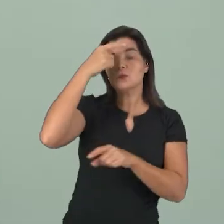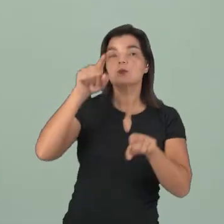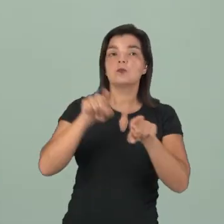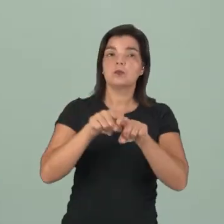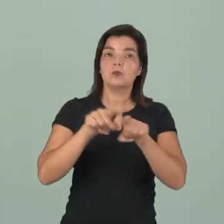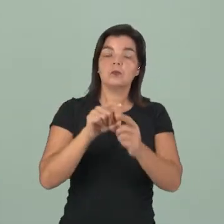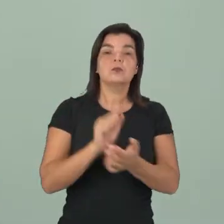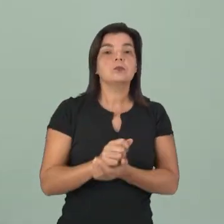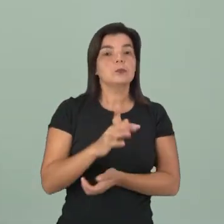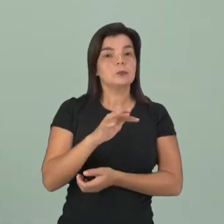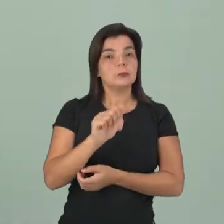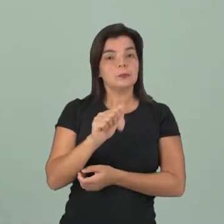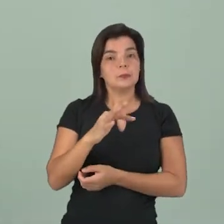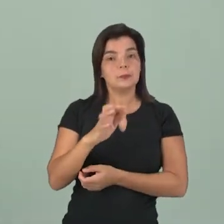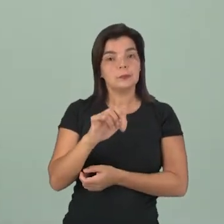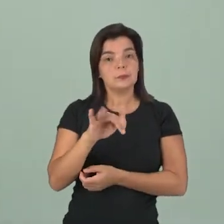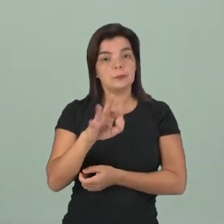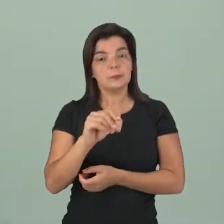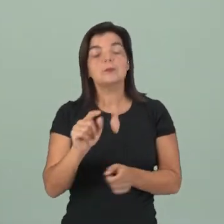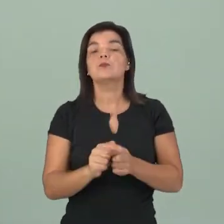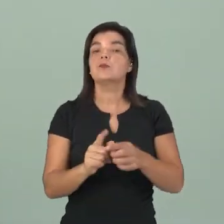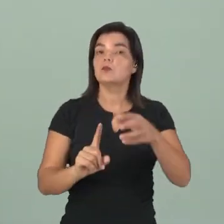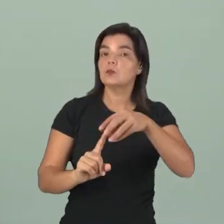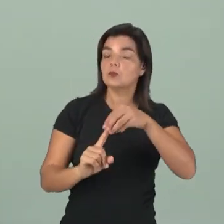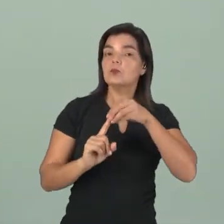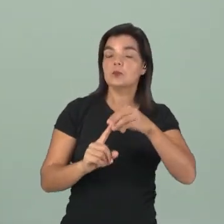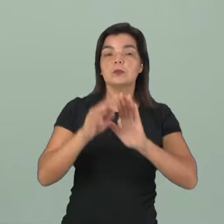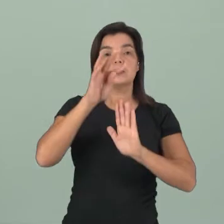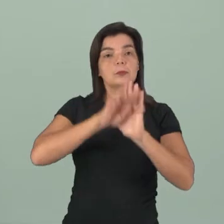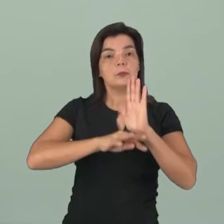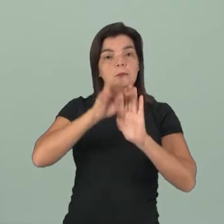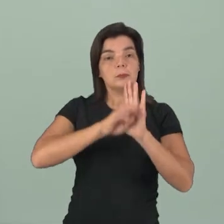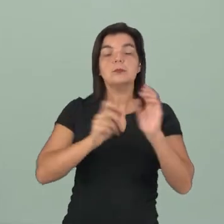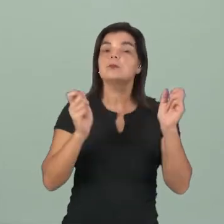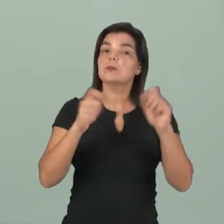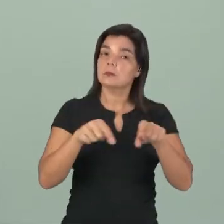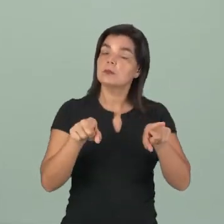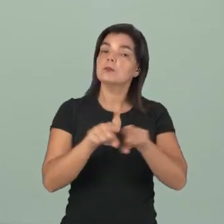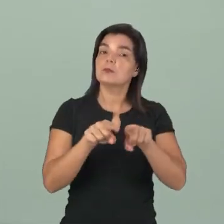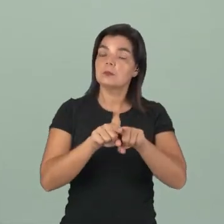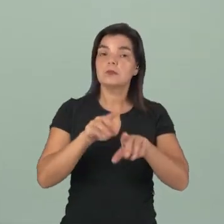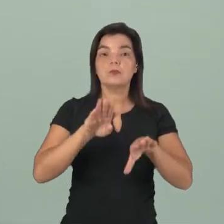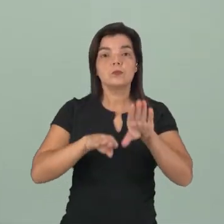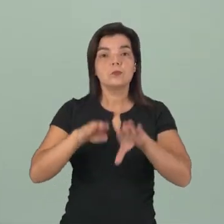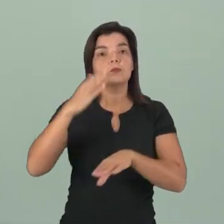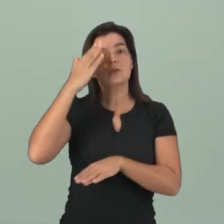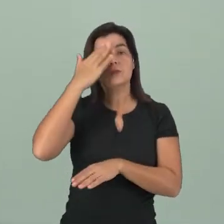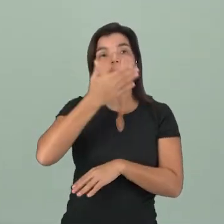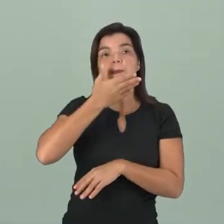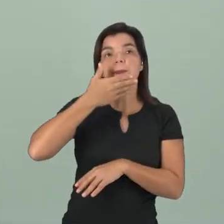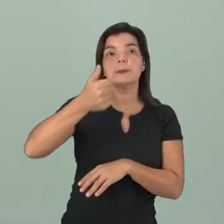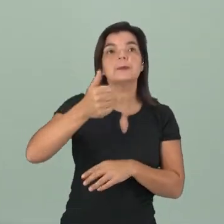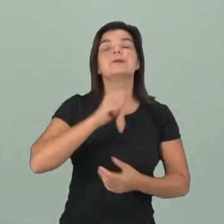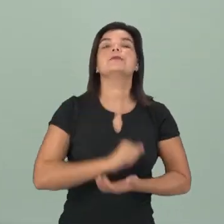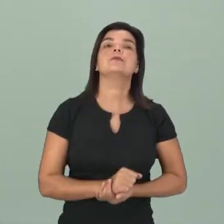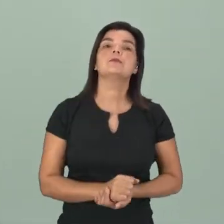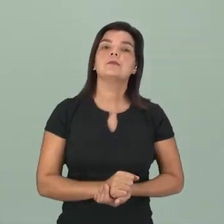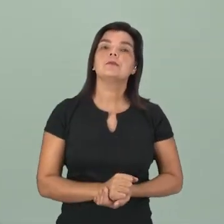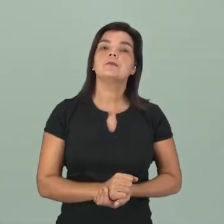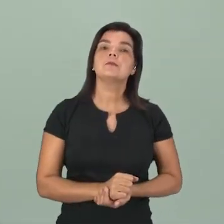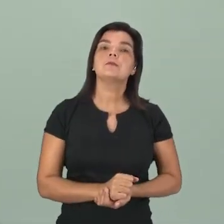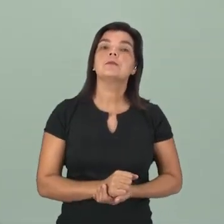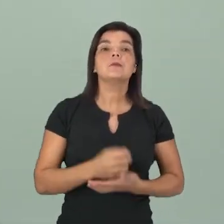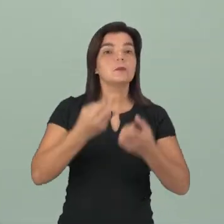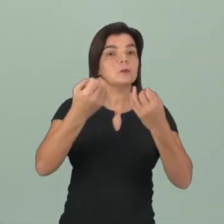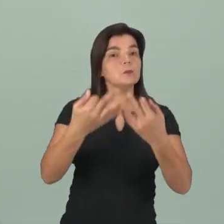afetivo, socioemocional, com o meu objetivo, né, do texto, aí eu posso chegar a um nível de compreensão melhor. E aí